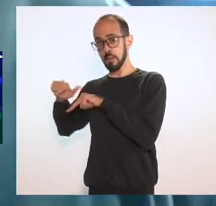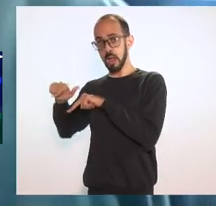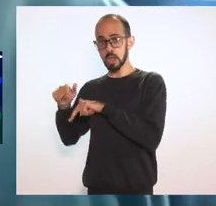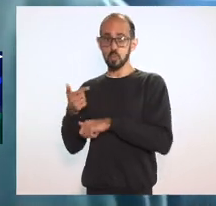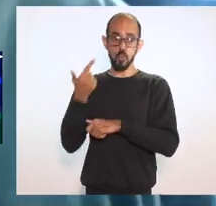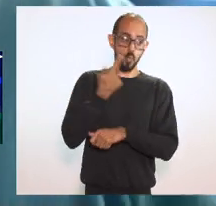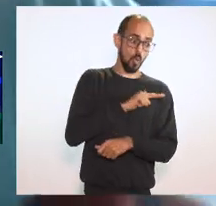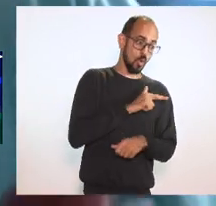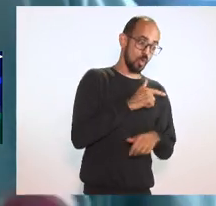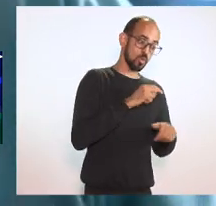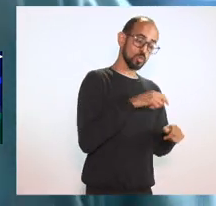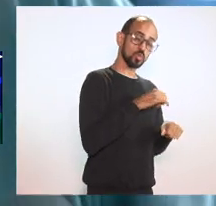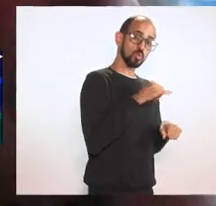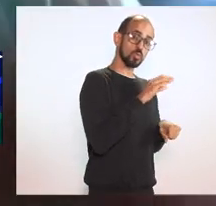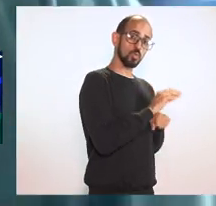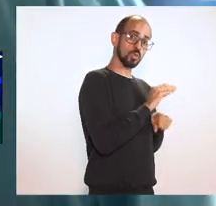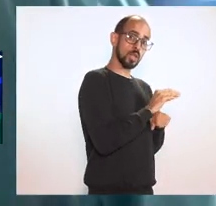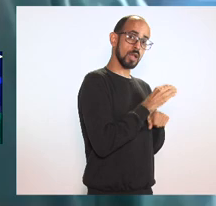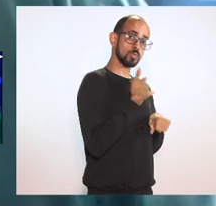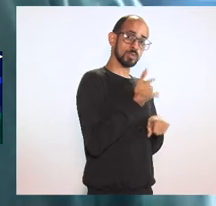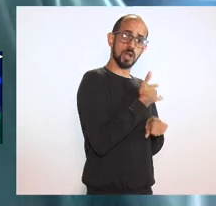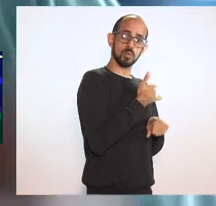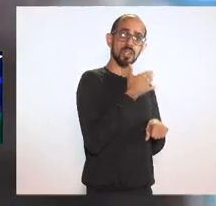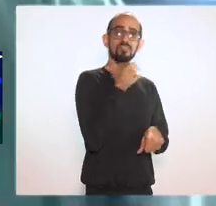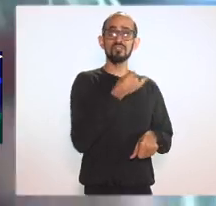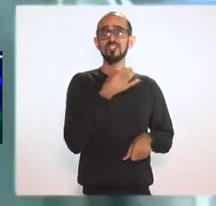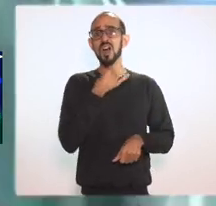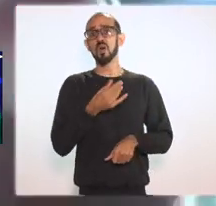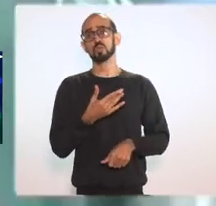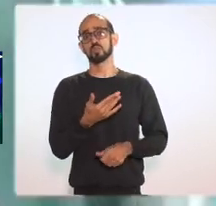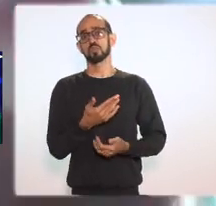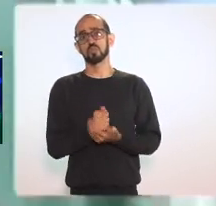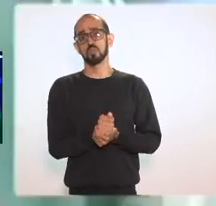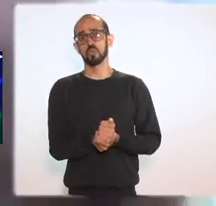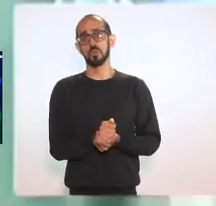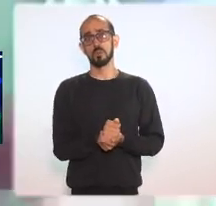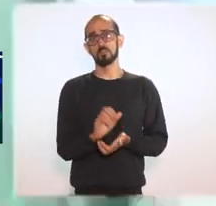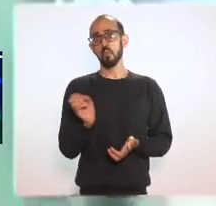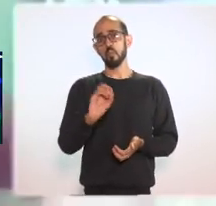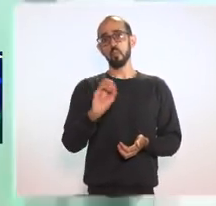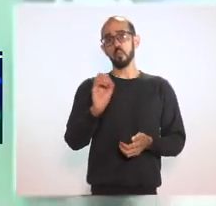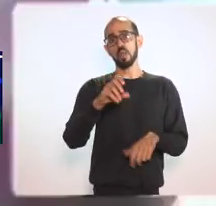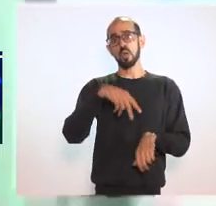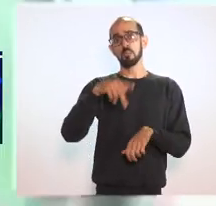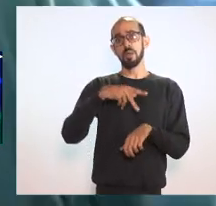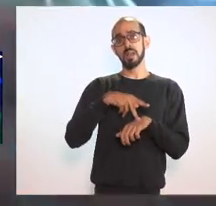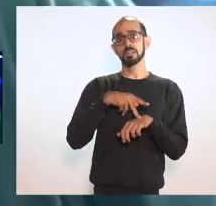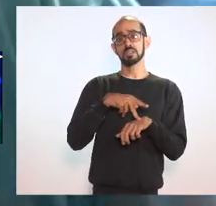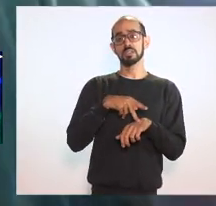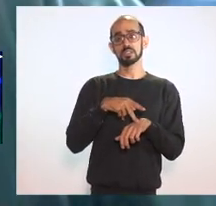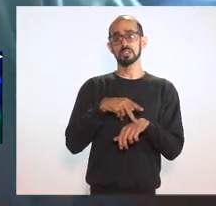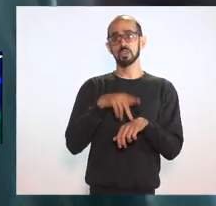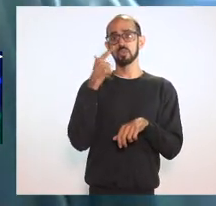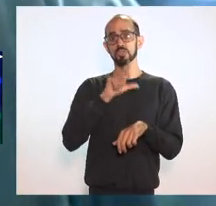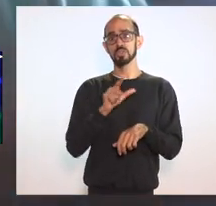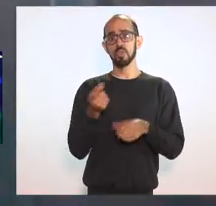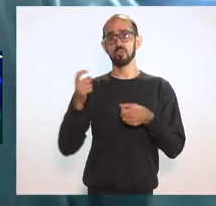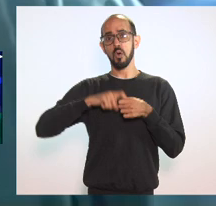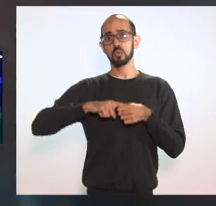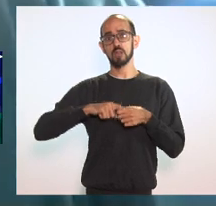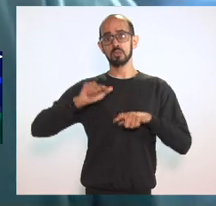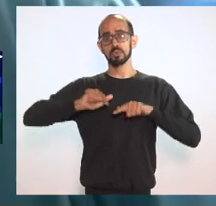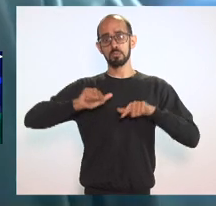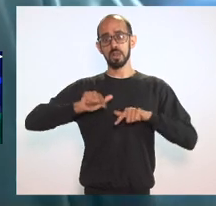prevenção à saúde e isso é falso nenhum país do mundo recuperou emprego sem adotar